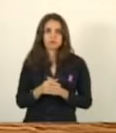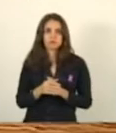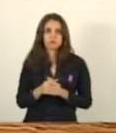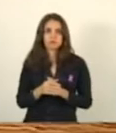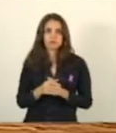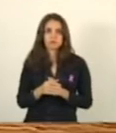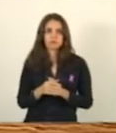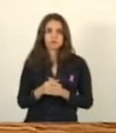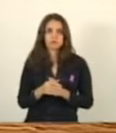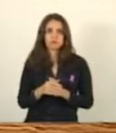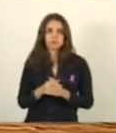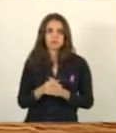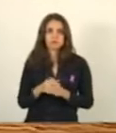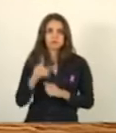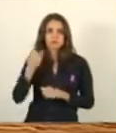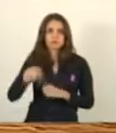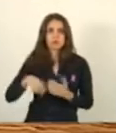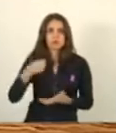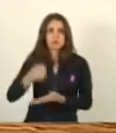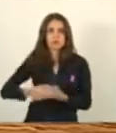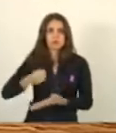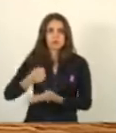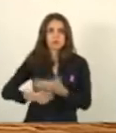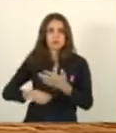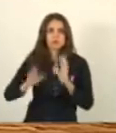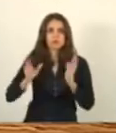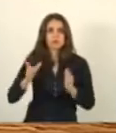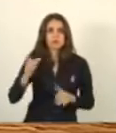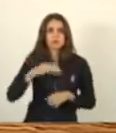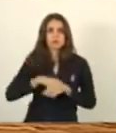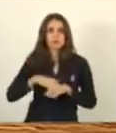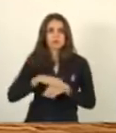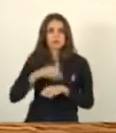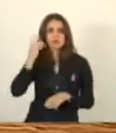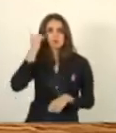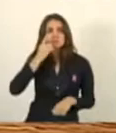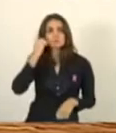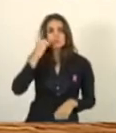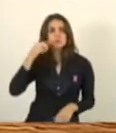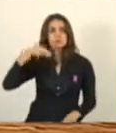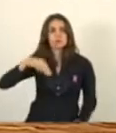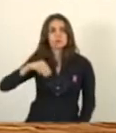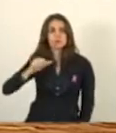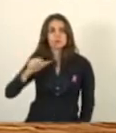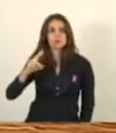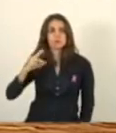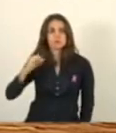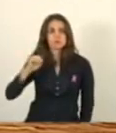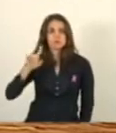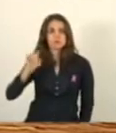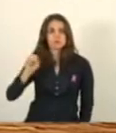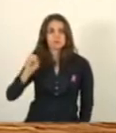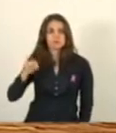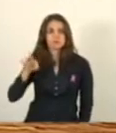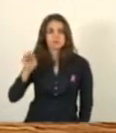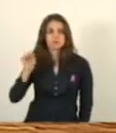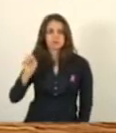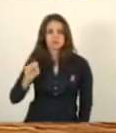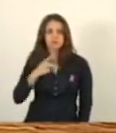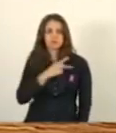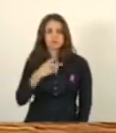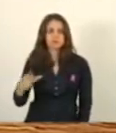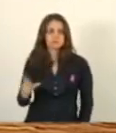foto é uma luta que eu já conversei com o deputado Marcelo Santos, que é o presidente da Comissão